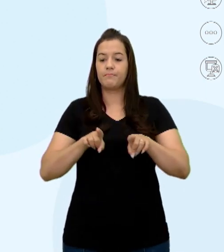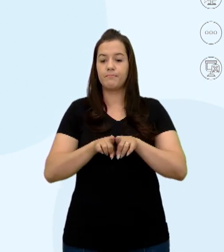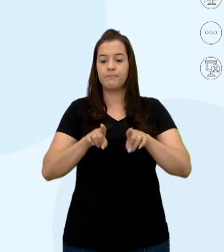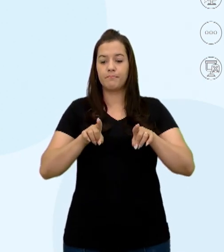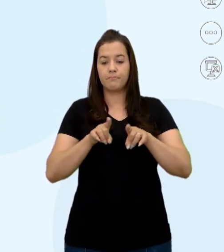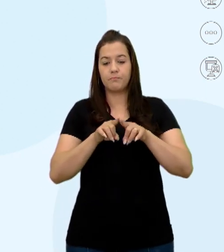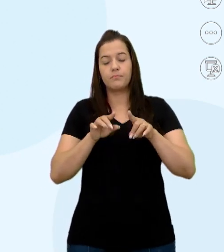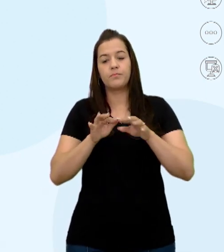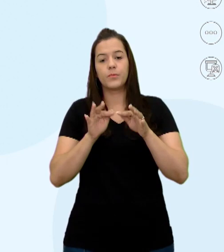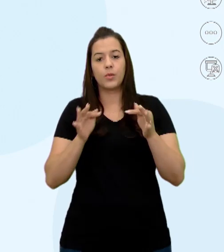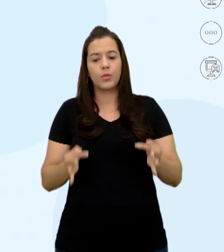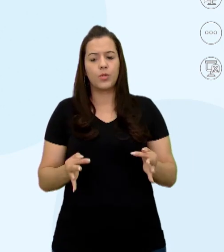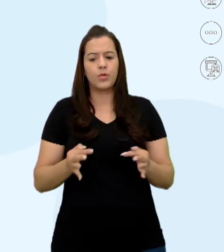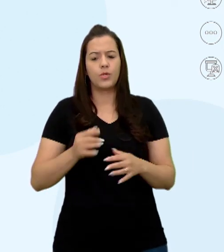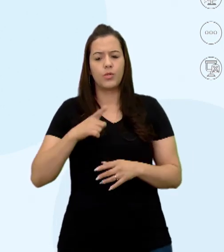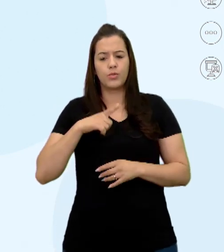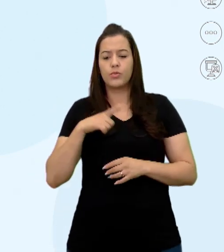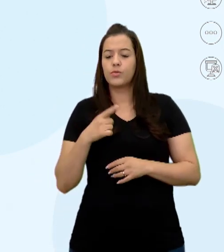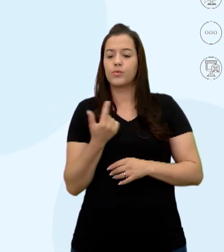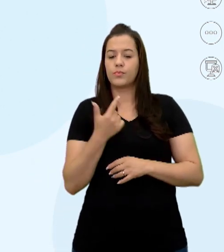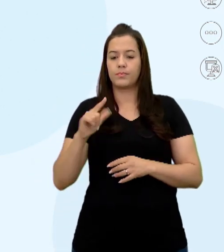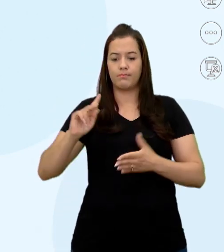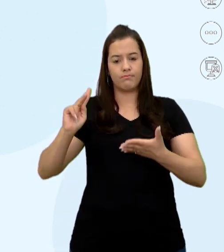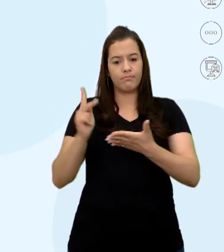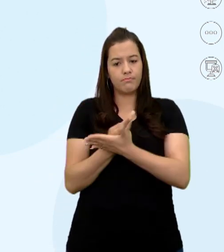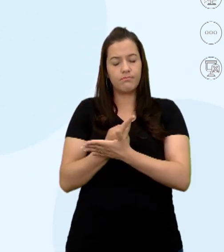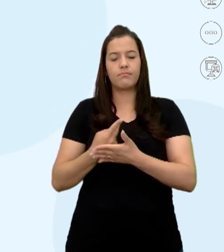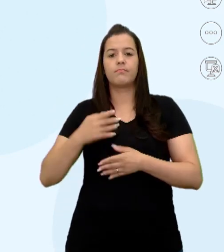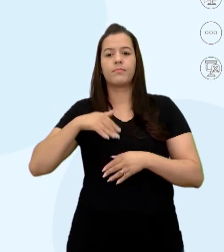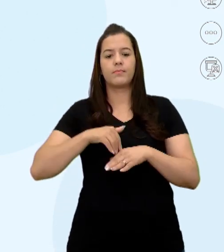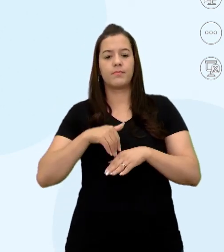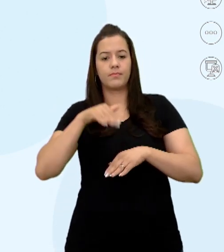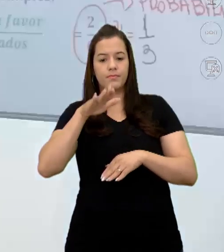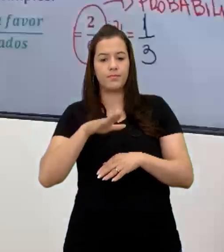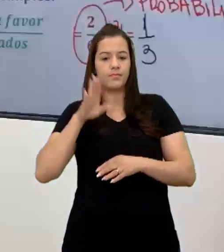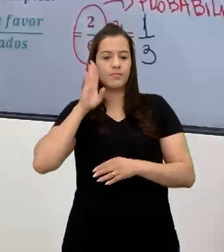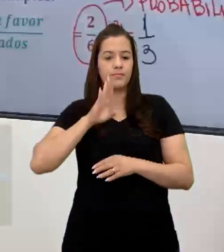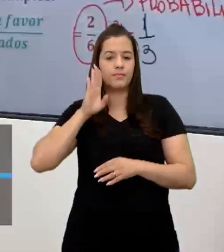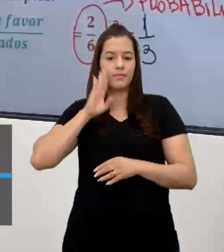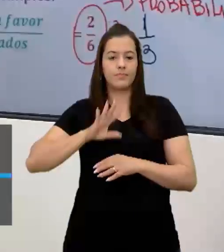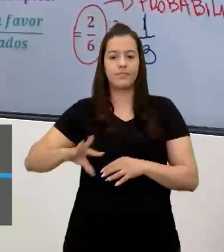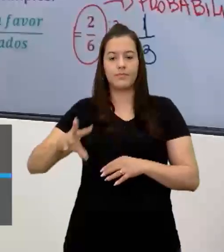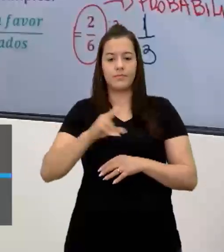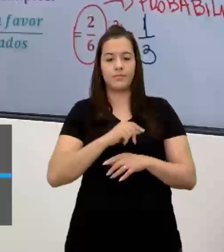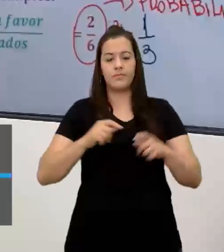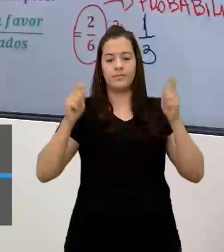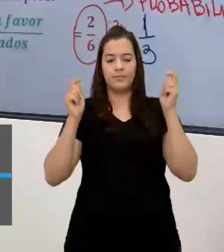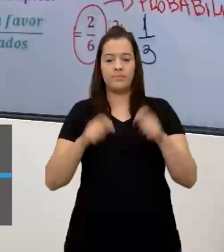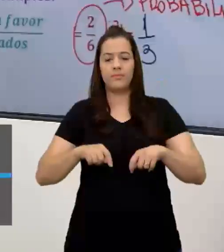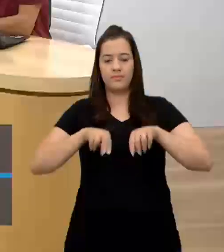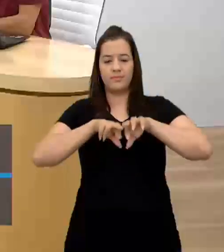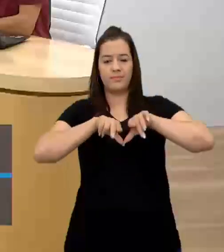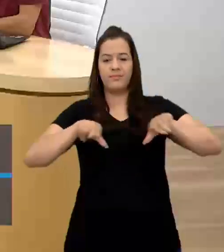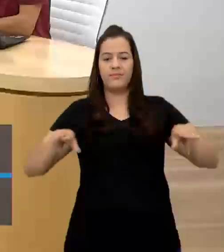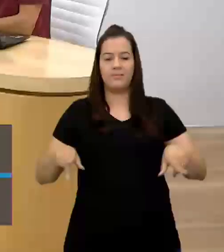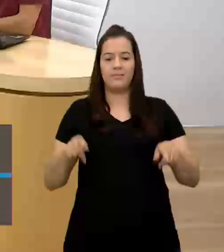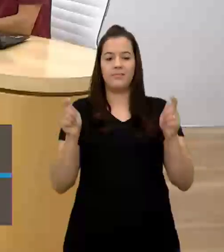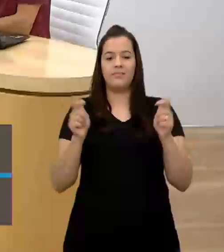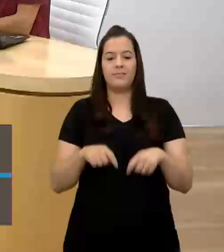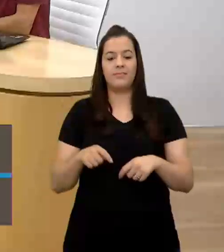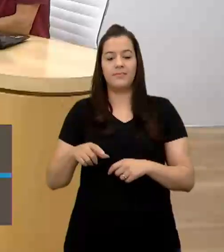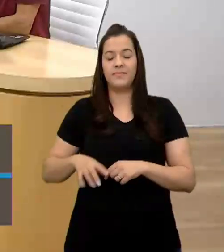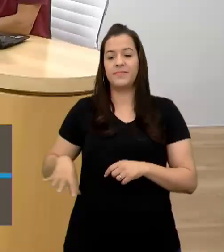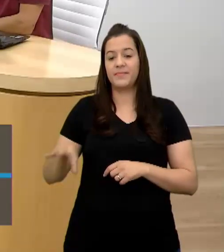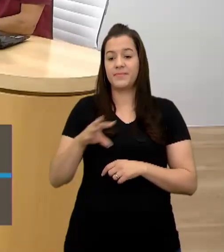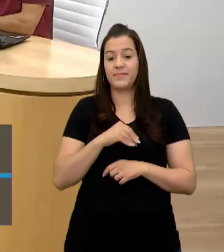Não que 2 para 6 esteja errado, tá? Sim. Mas a forma mais bacana aí é simplificando essa fração. Então posso pensar assim, Tony, a cada